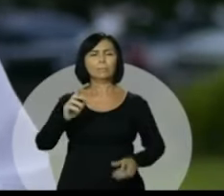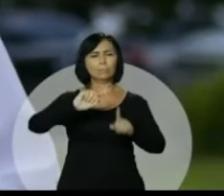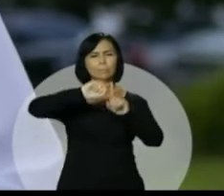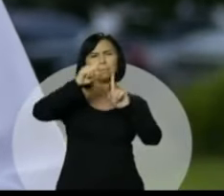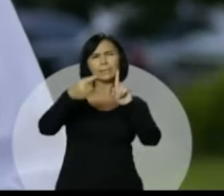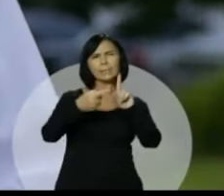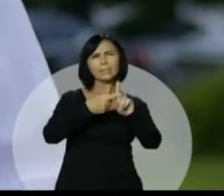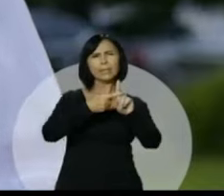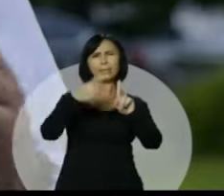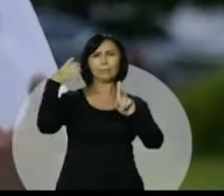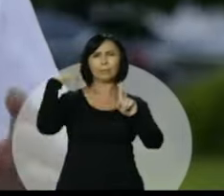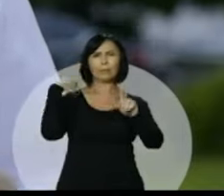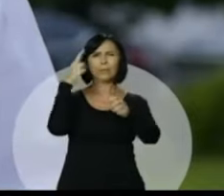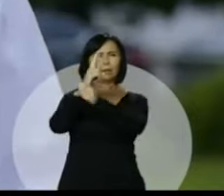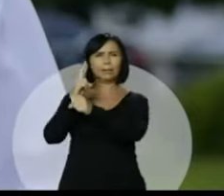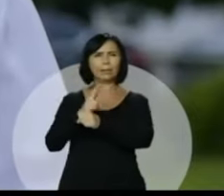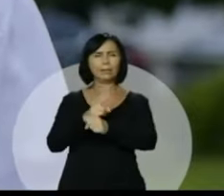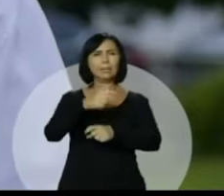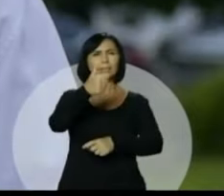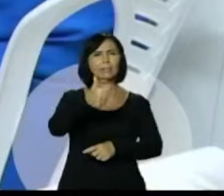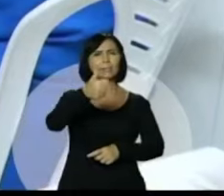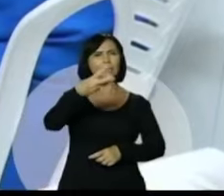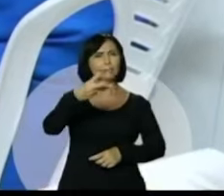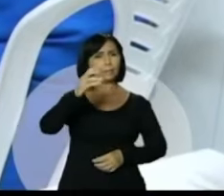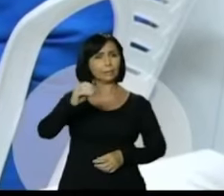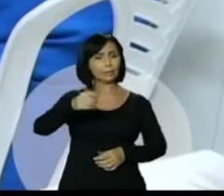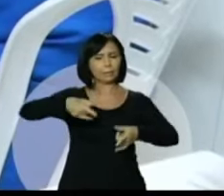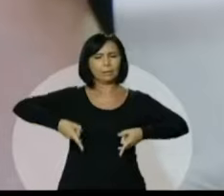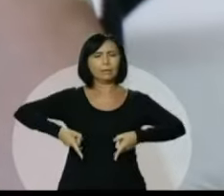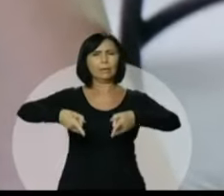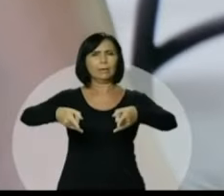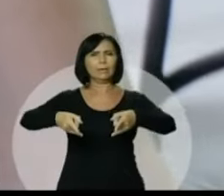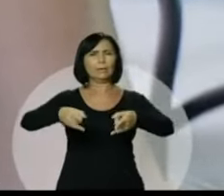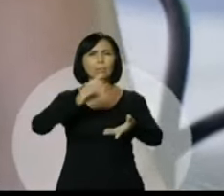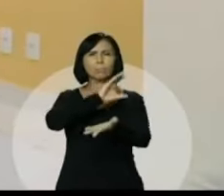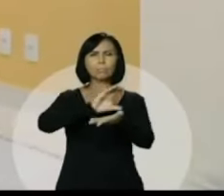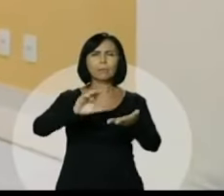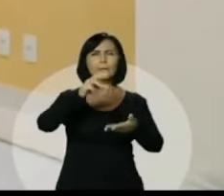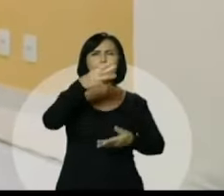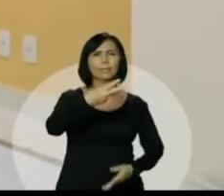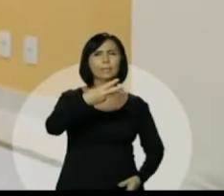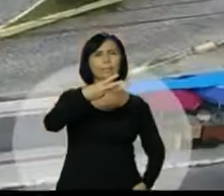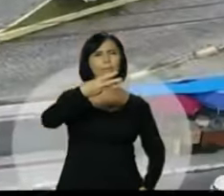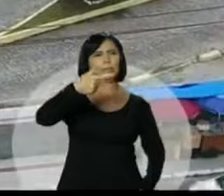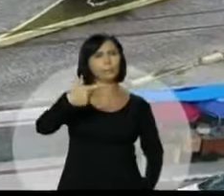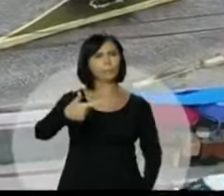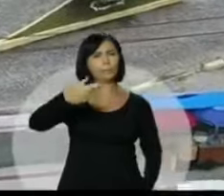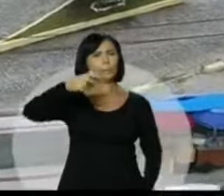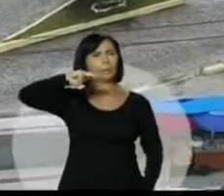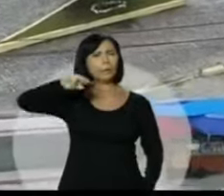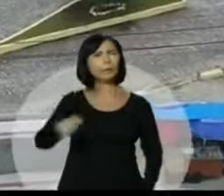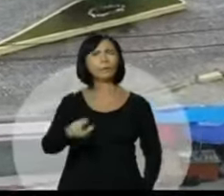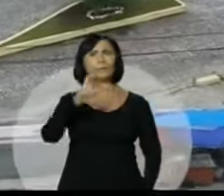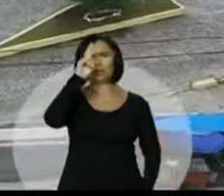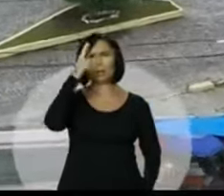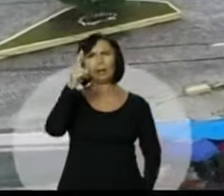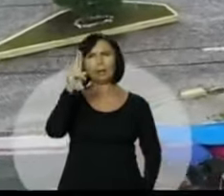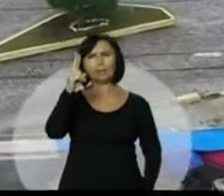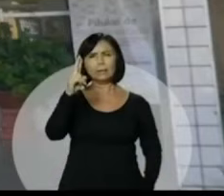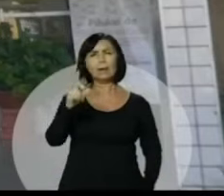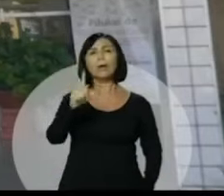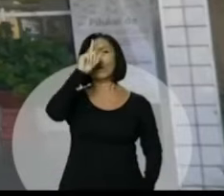da maternidade Frei Damião, com 130 novos leitos. Firmamos convênios de mais de 32 milhões de reais com os hospitais